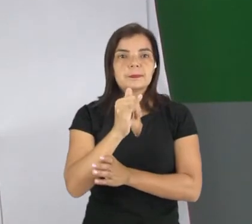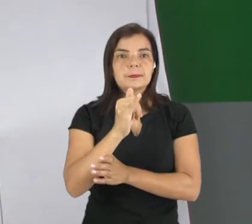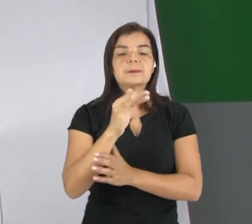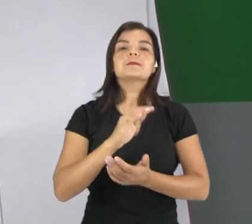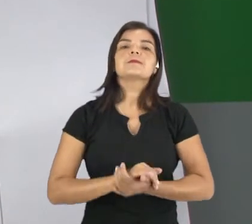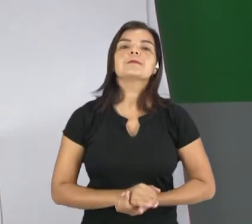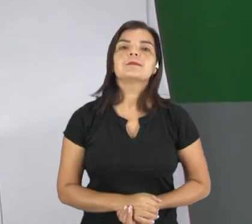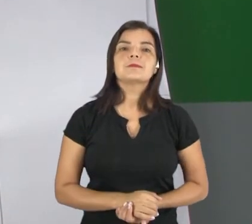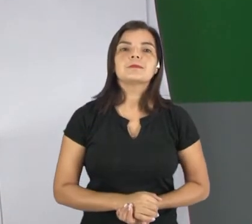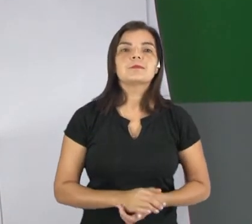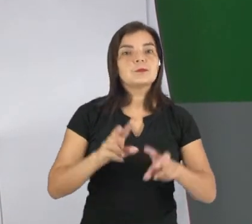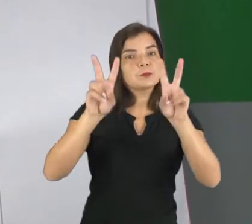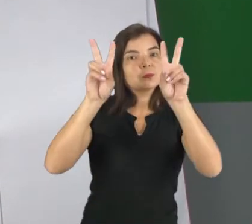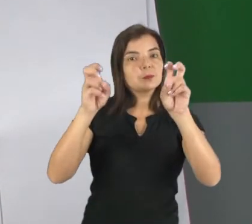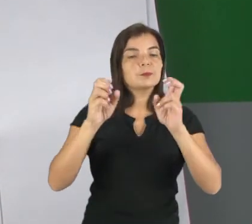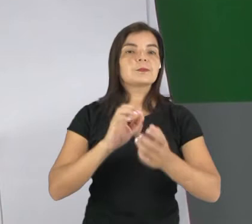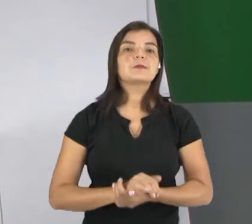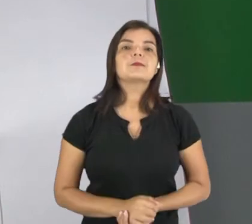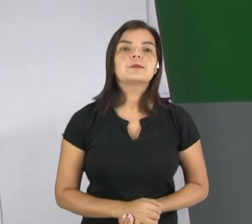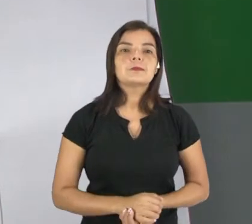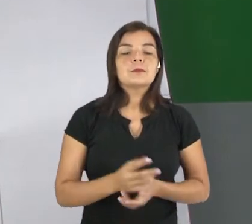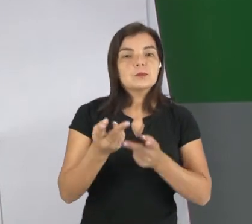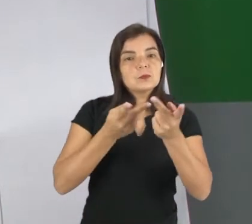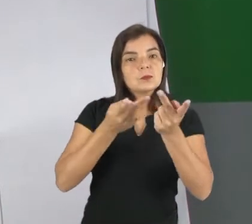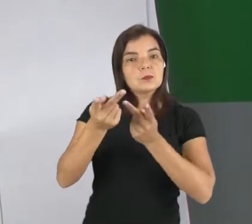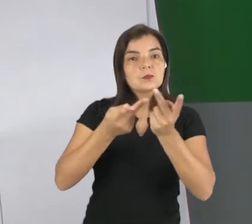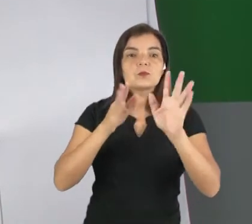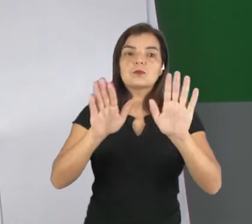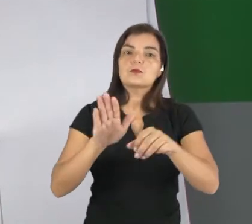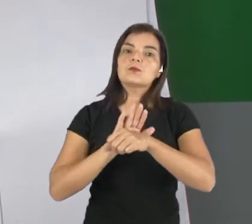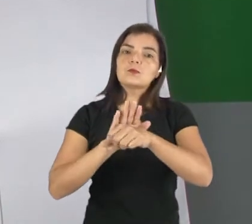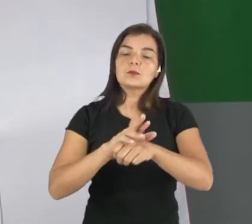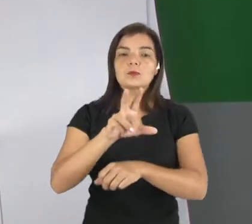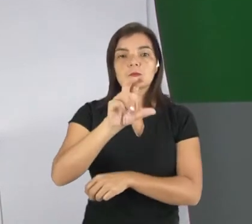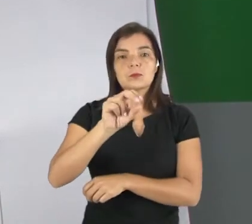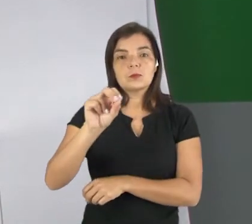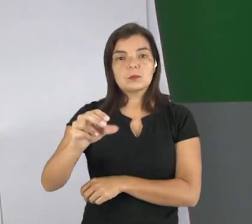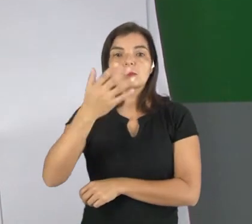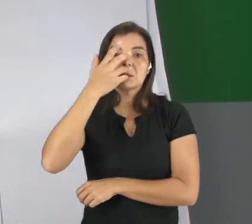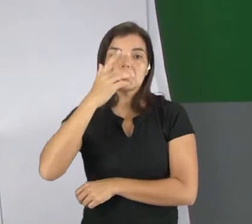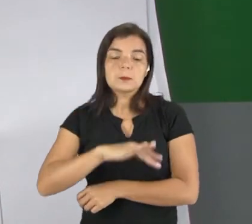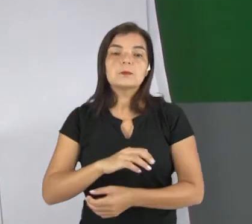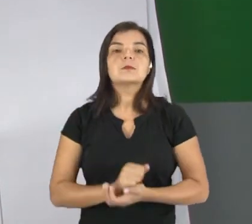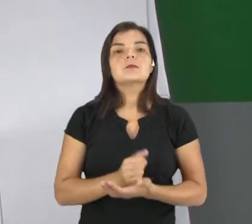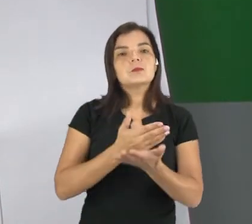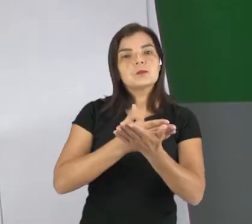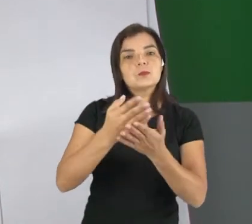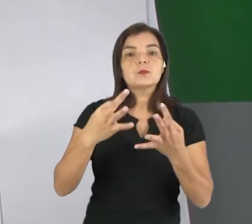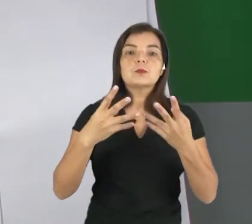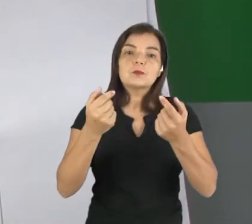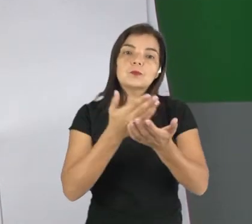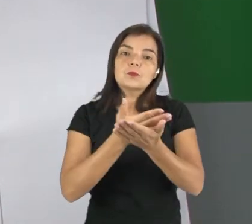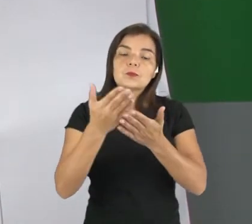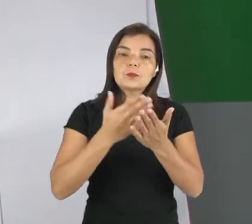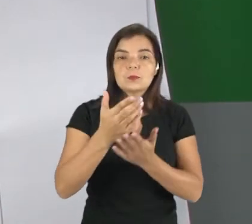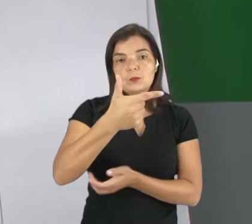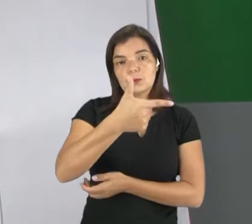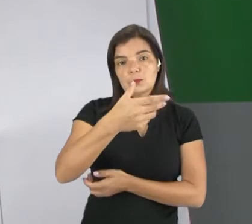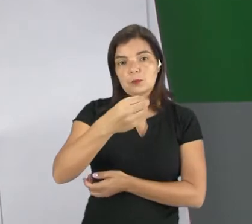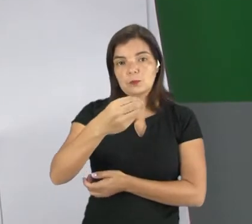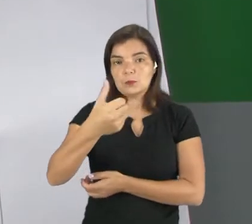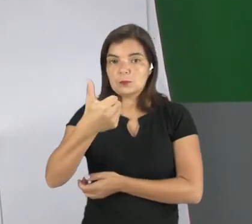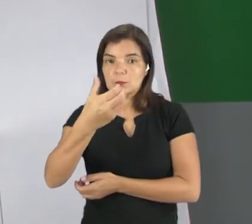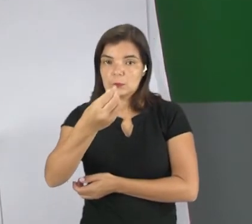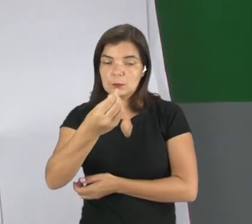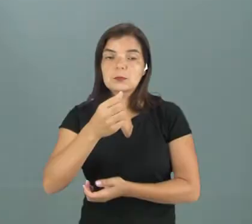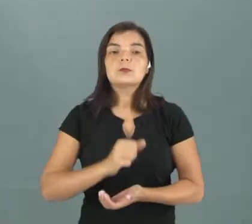cima no título, tá? E o projeto já beneficiou mais de 500 crianças. Aí começa, tudo começou em 2016,